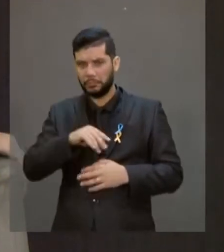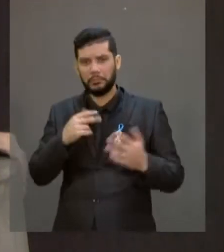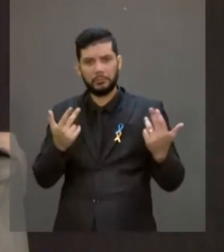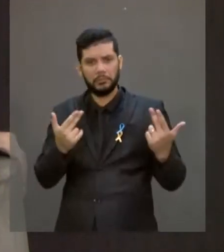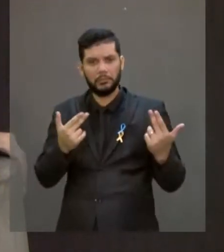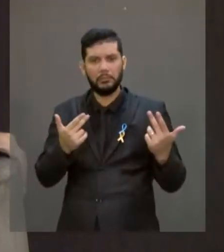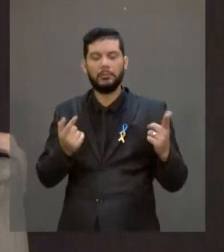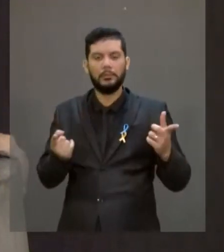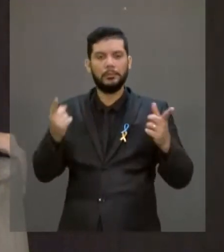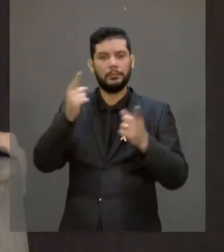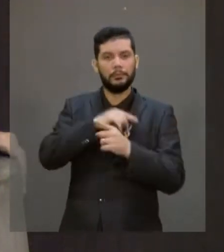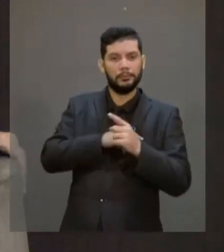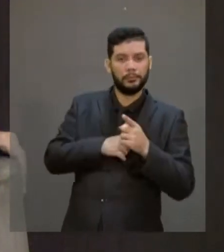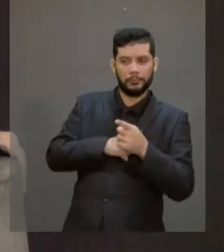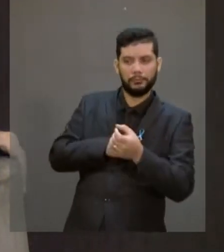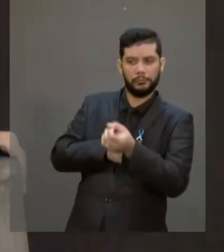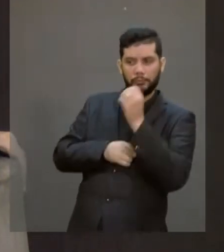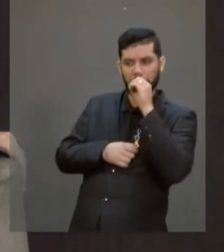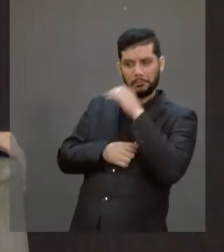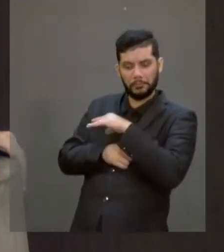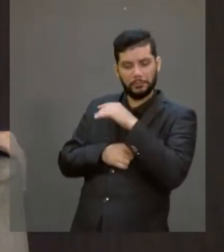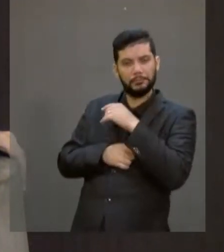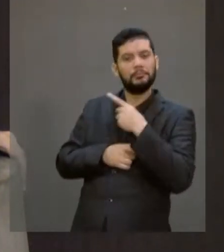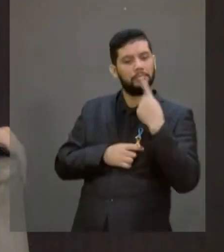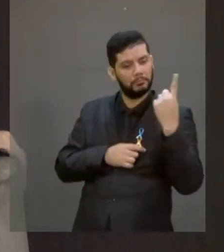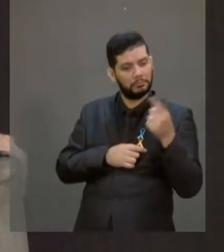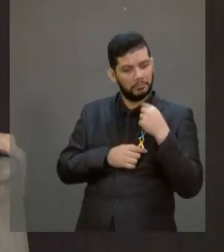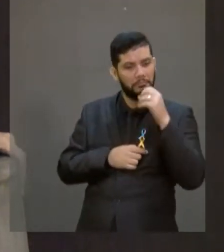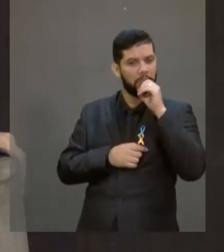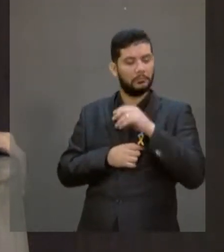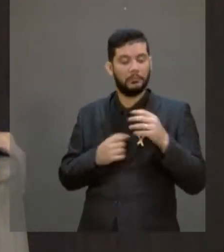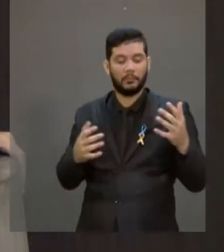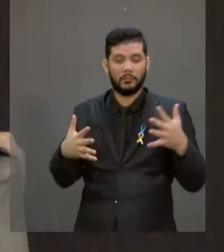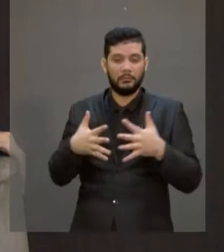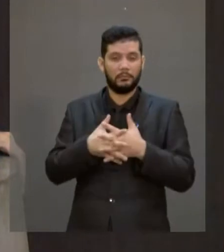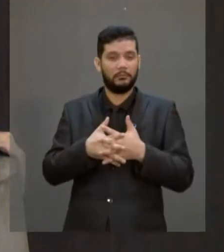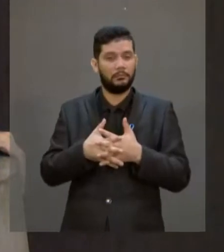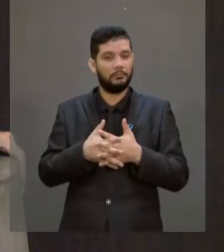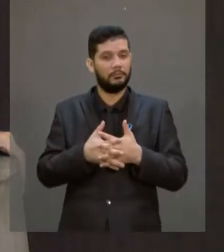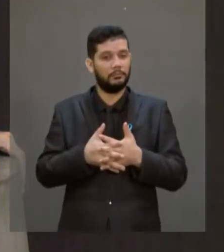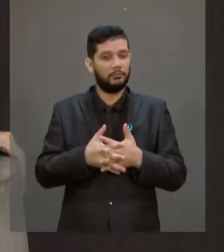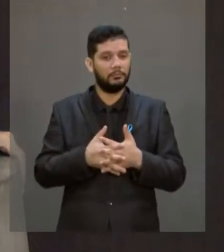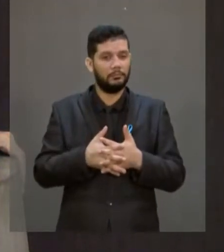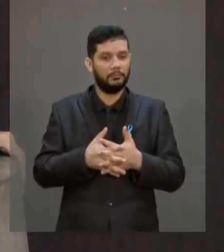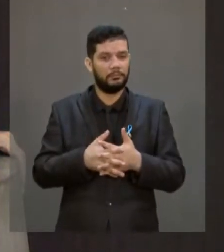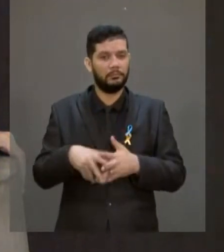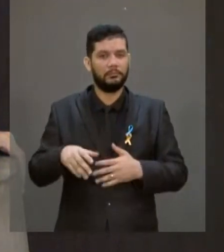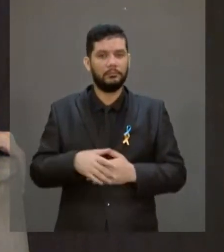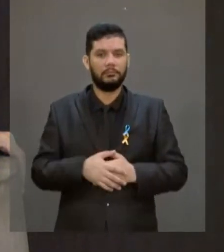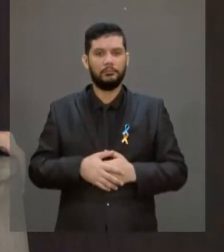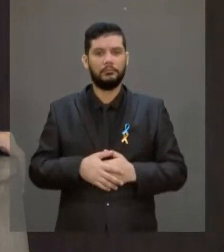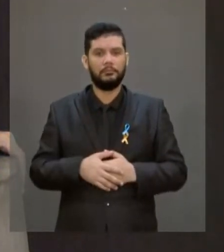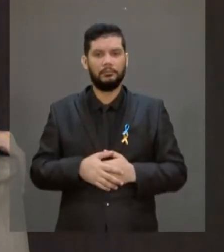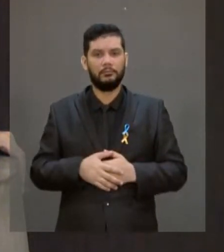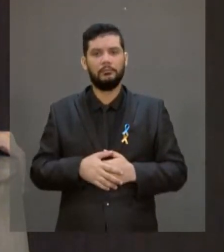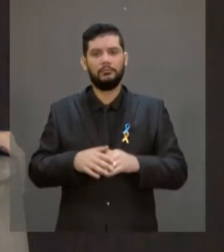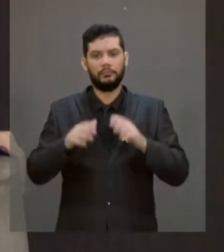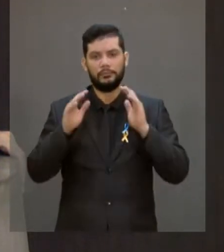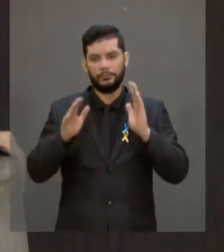Senhoras, eu já recebi aqui inúmeras denúncias de que saraus literários,